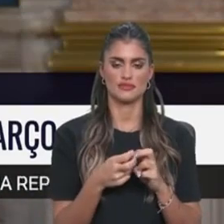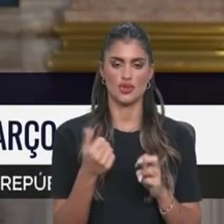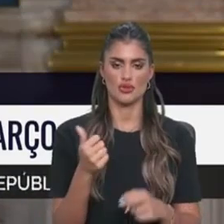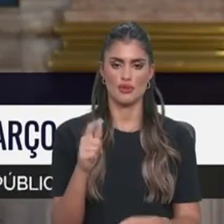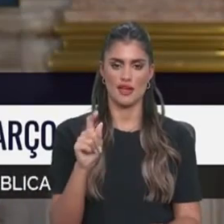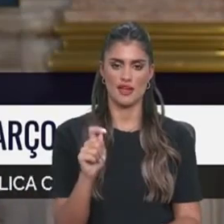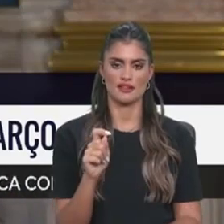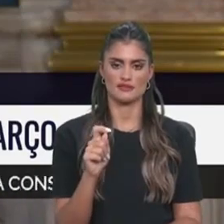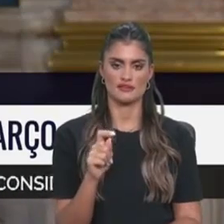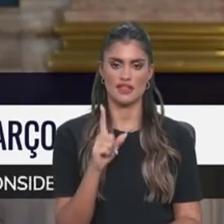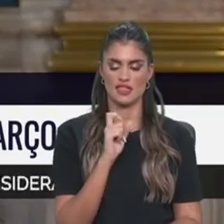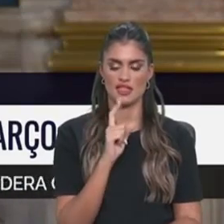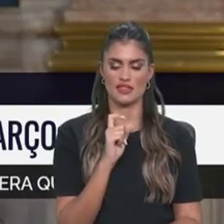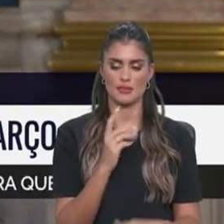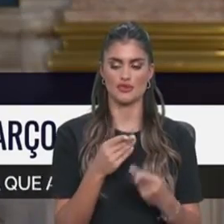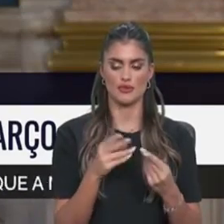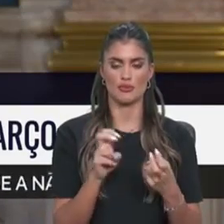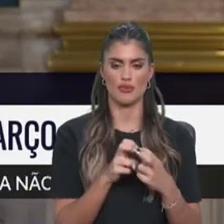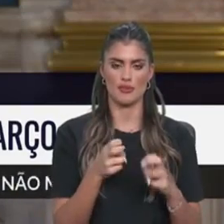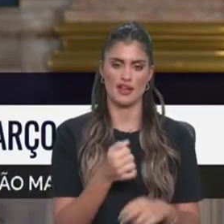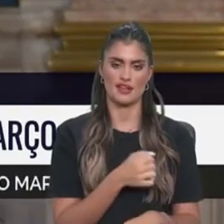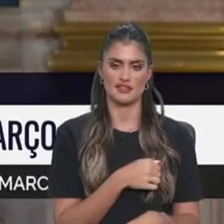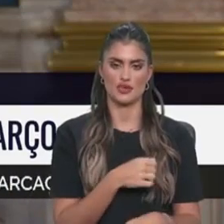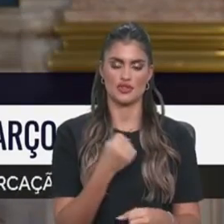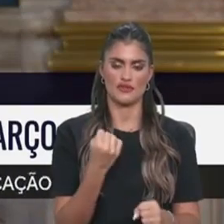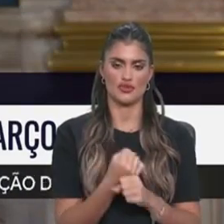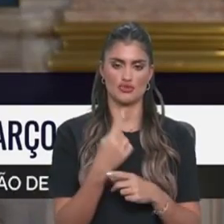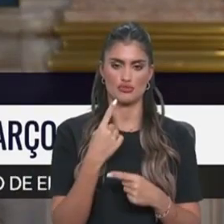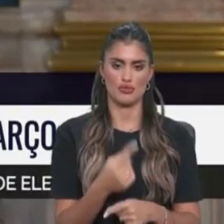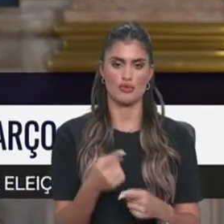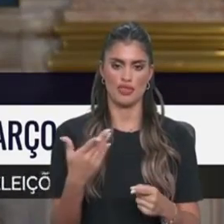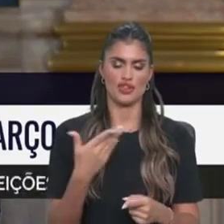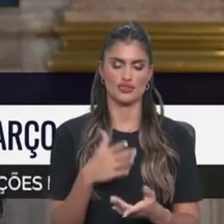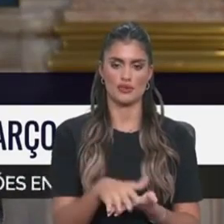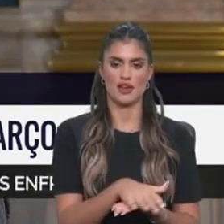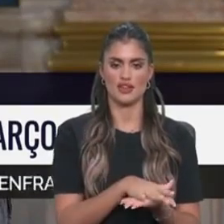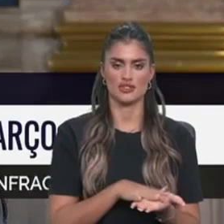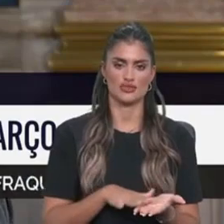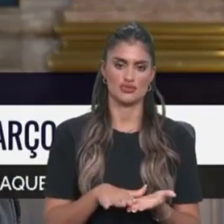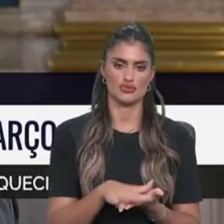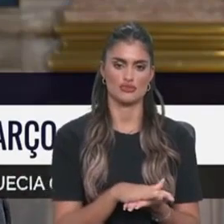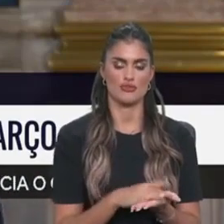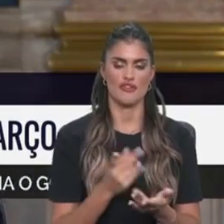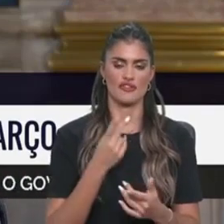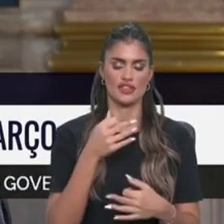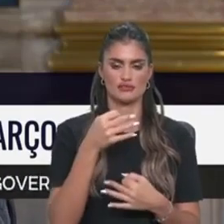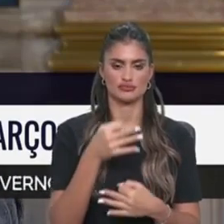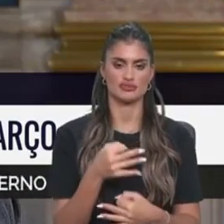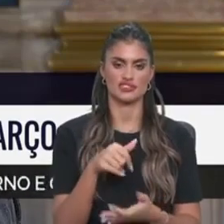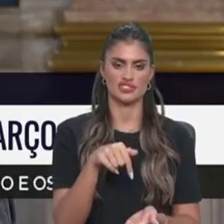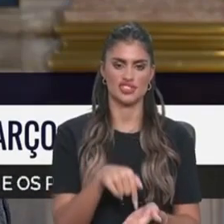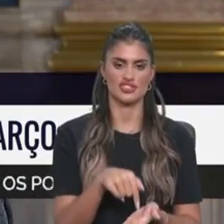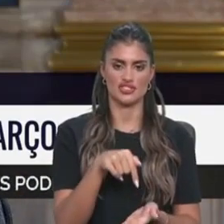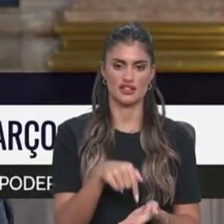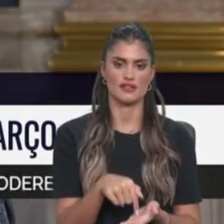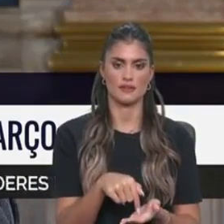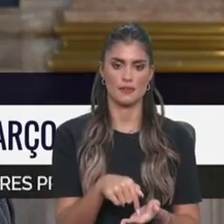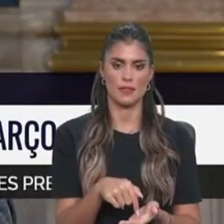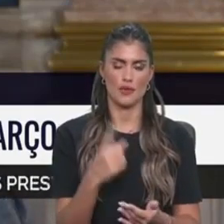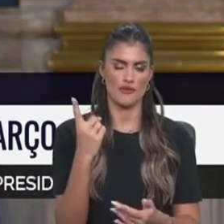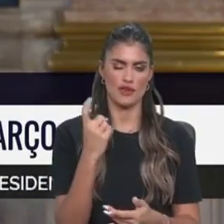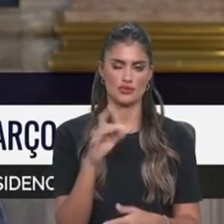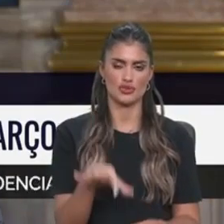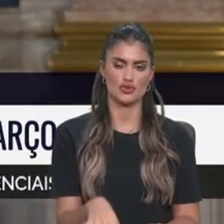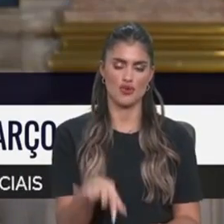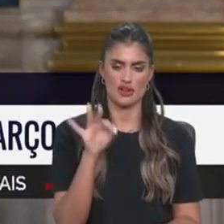Esquerda há soluções para a habitação, para os serviços públicos, para os direitos fundamentais que uma vida digna exige, e eles não faltarão nas escolhas